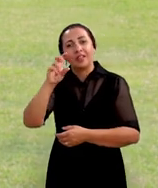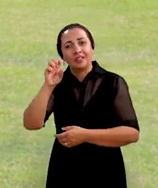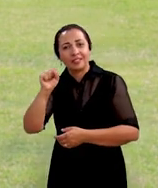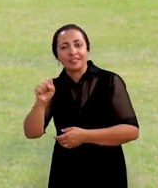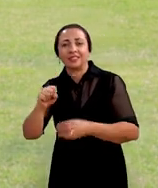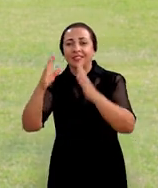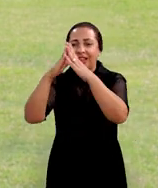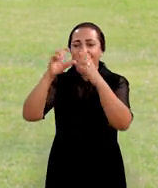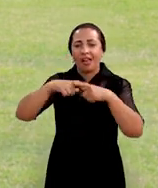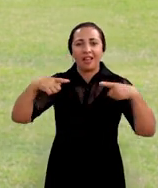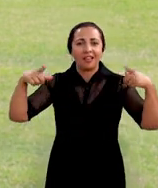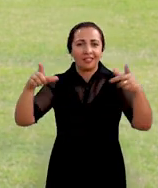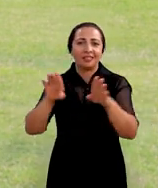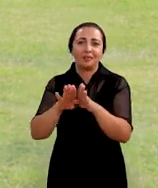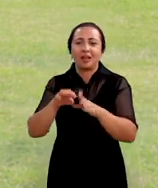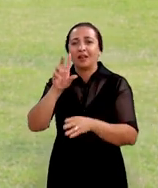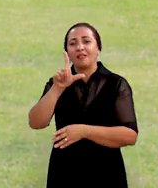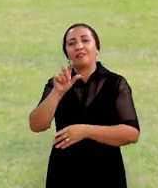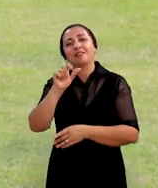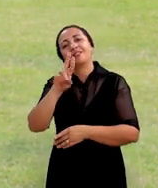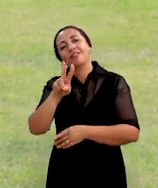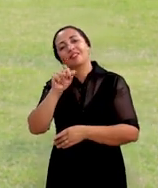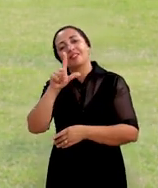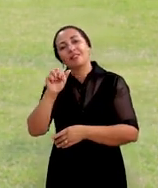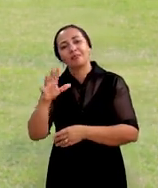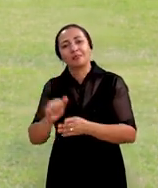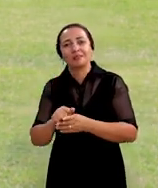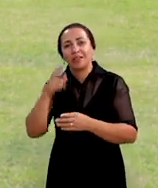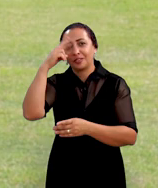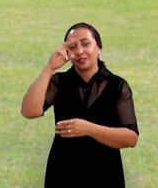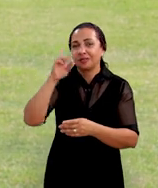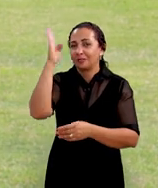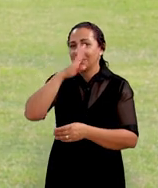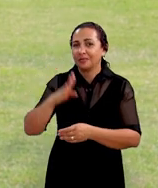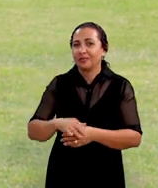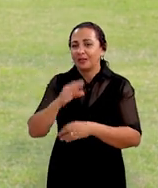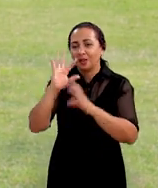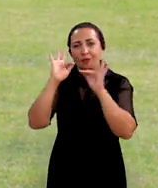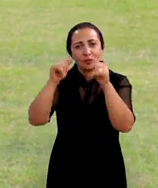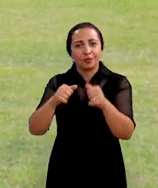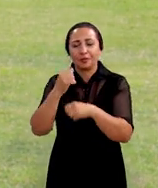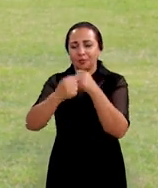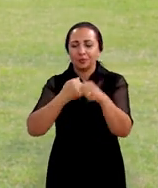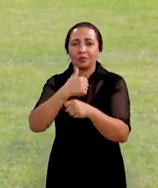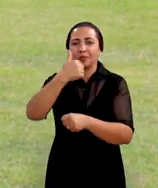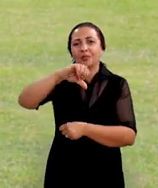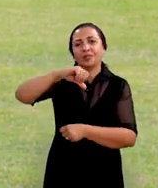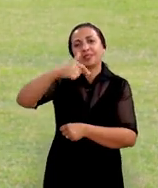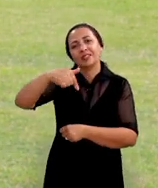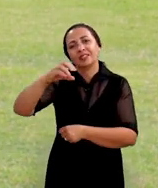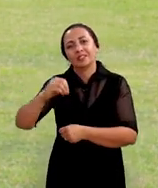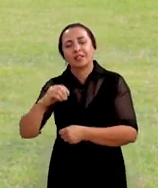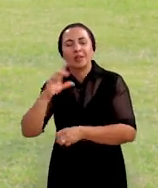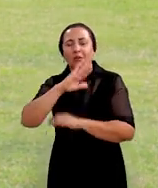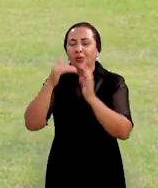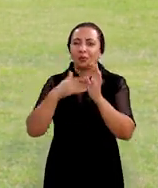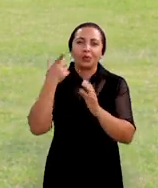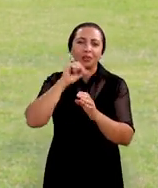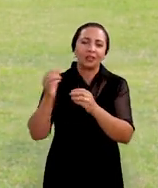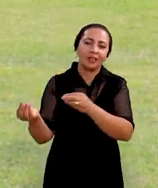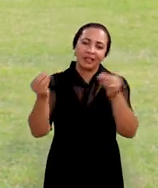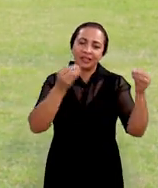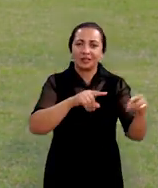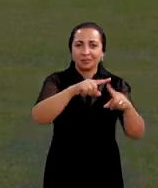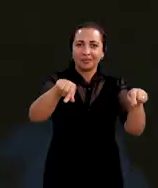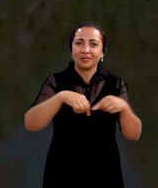do Vladimir. Uma experiência maravilhosa e um momento bastante difícil da história brasileira, ali no final dos anos 70. E tudo isso a Iracema conseguiu resgatar e